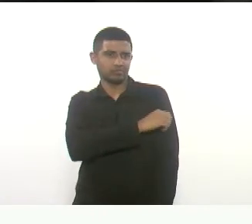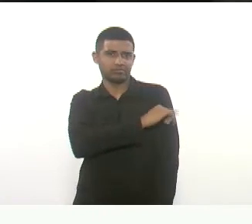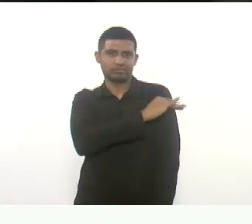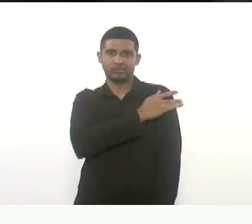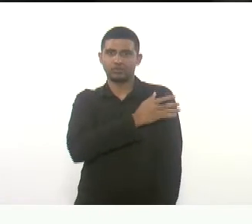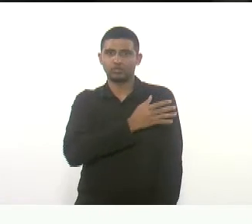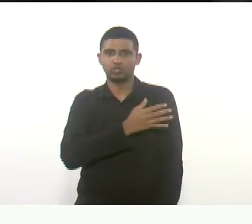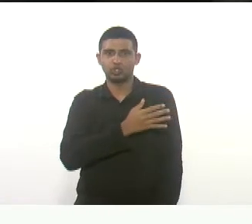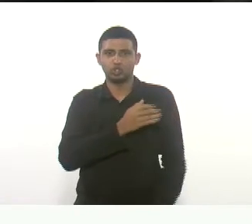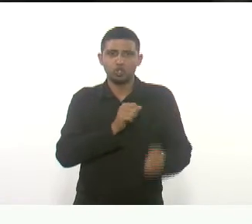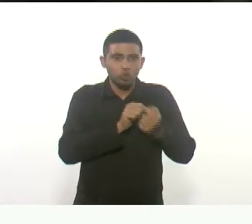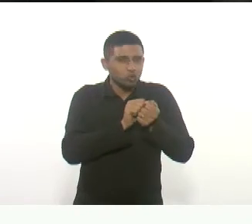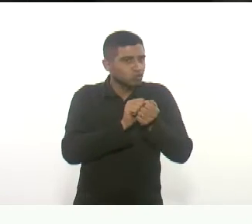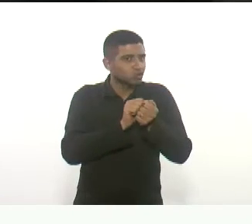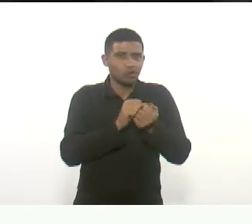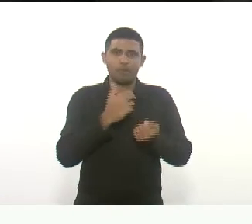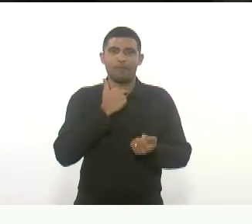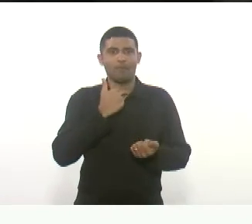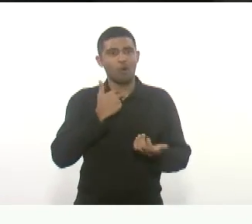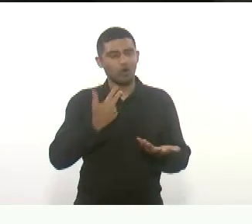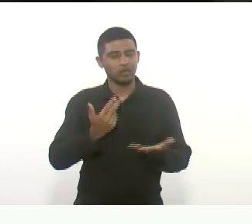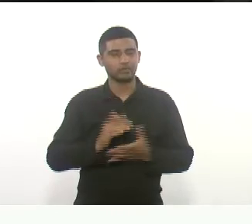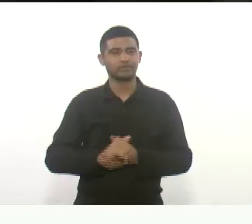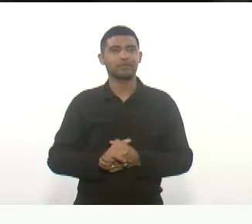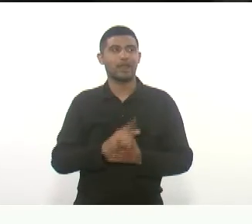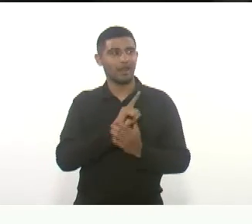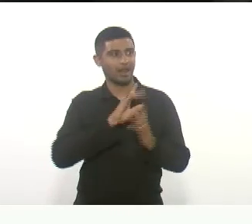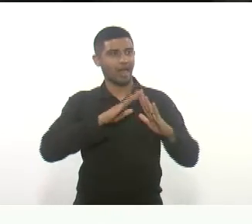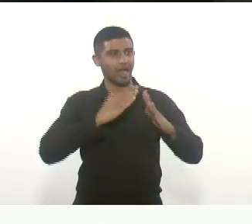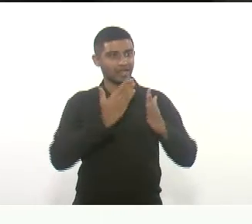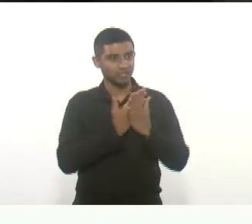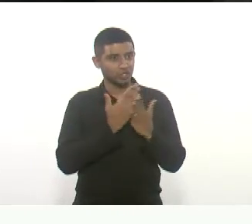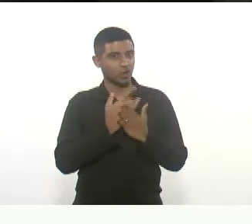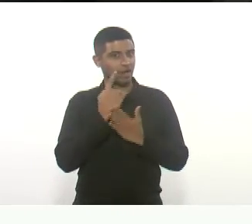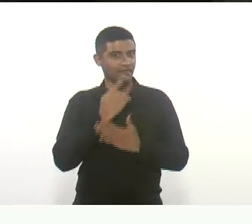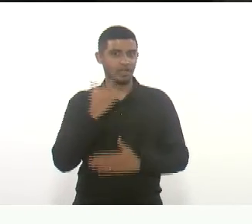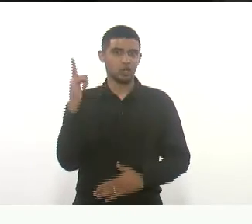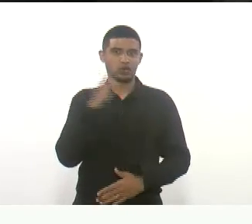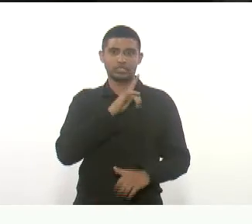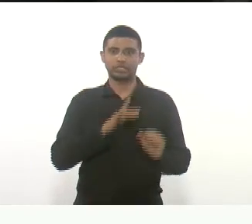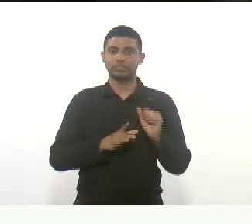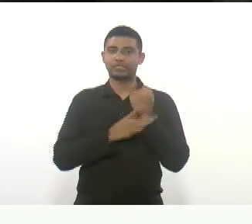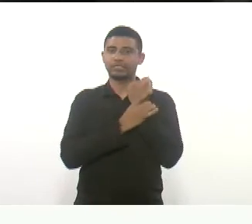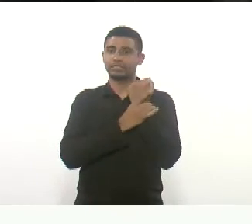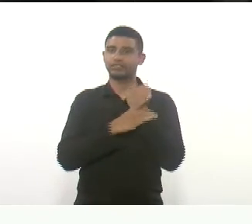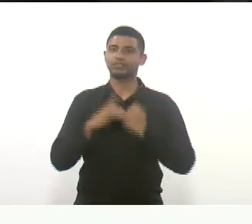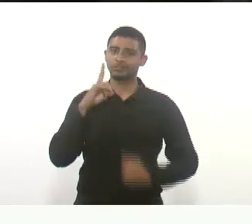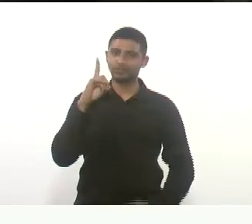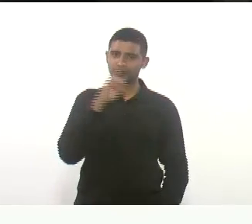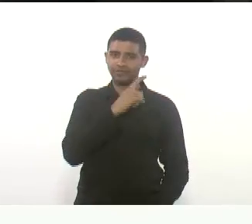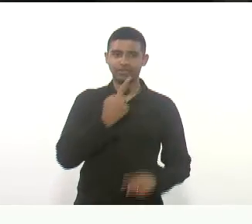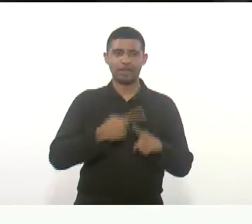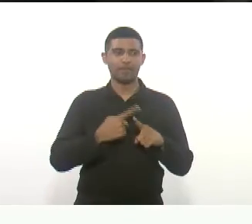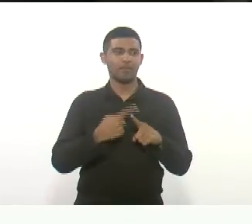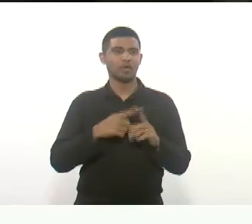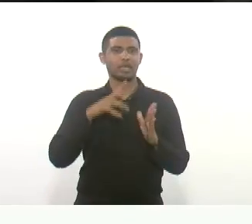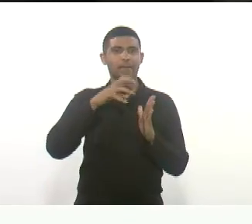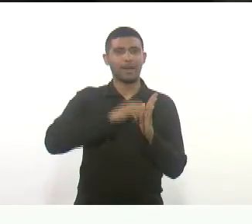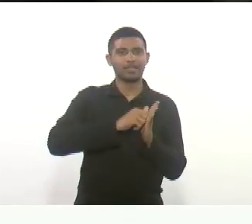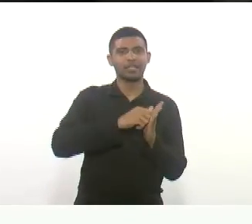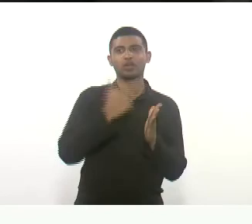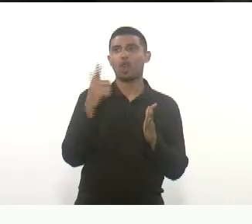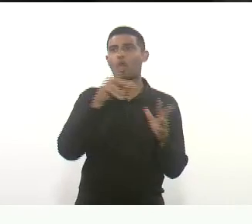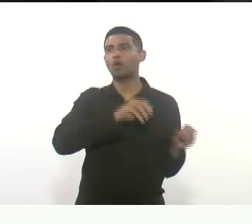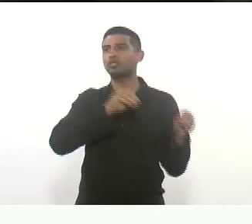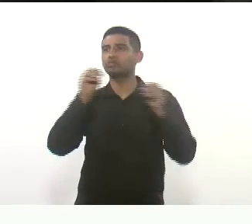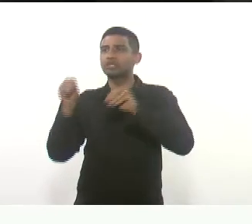que esse diretor enfrenta. E aí essa escola, por exemplo, conseguir garantir isso é uma coisa super difícil, porque essa matrícula tem que ir para outro lugar, então